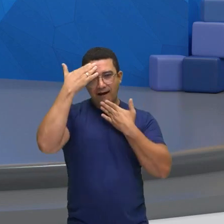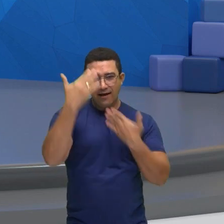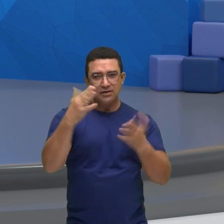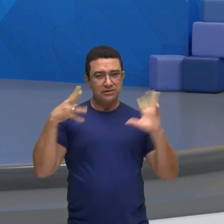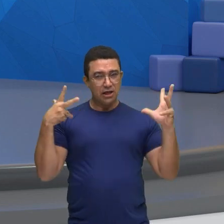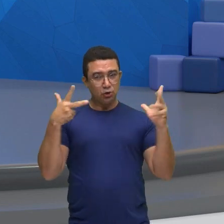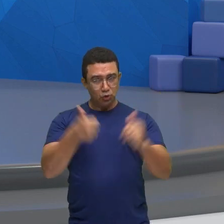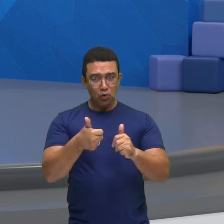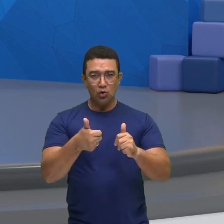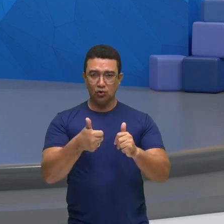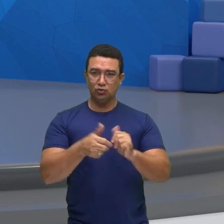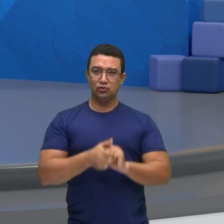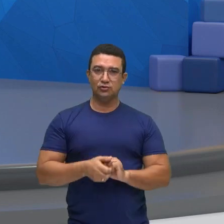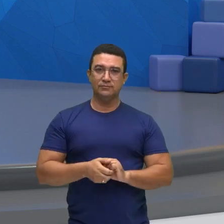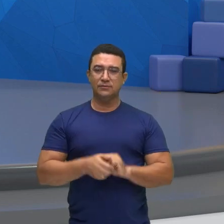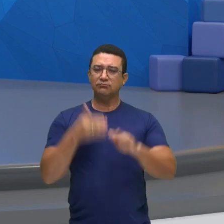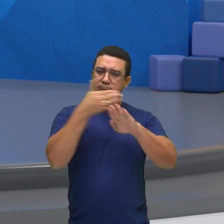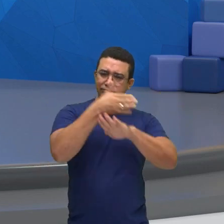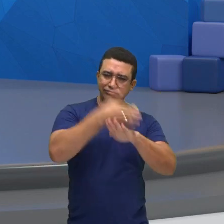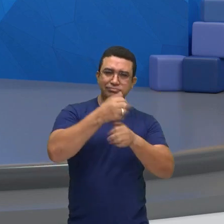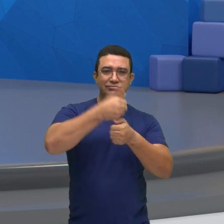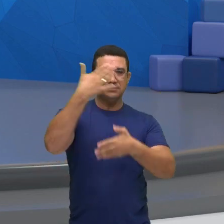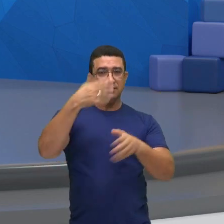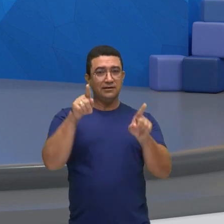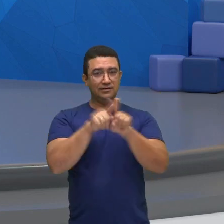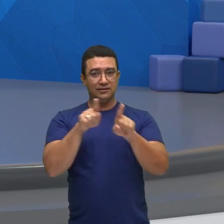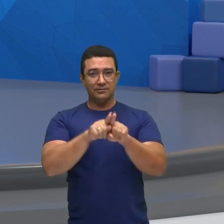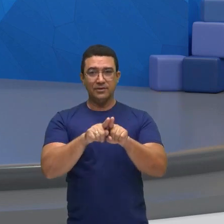de todos, né? A participação, inclusive também